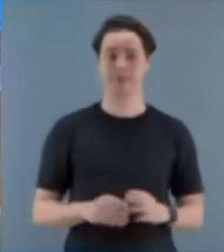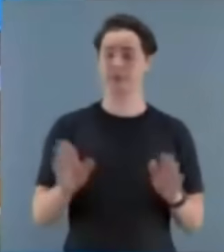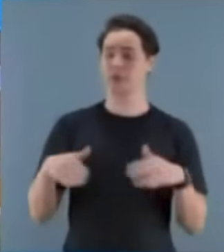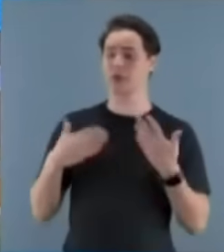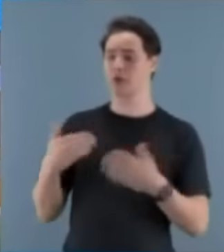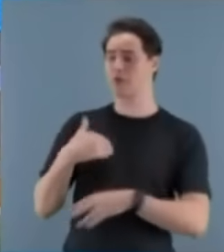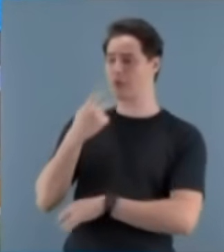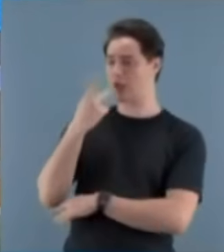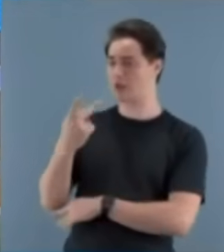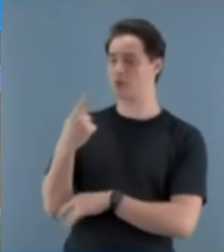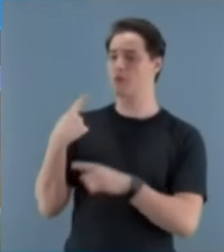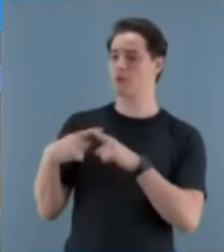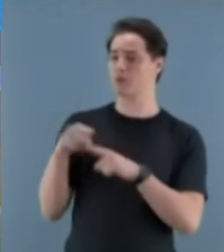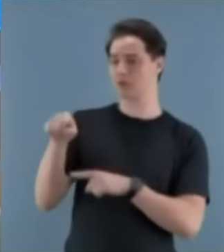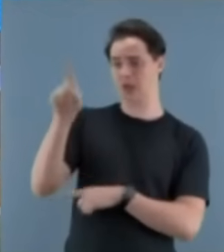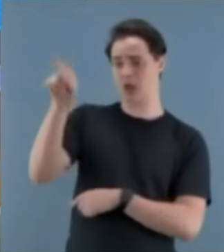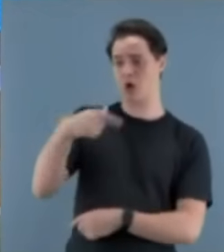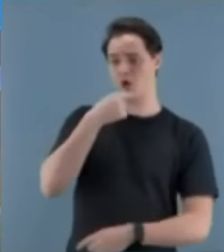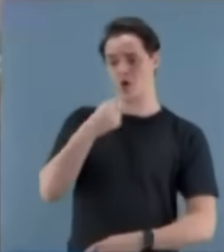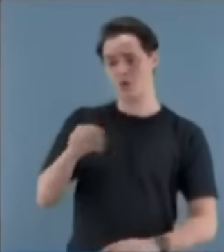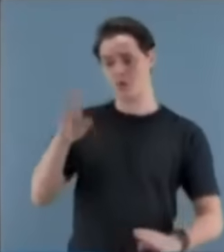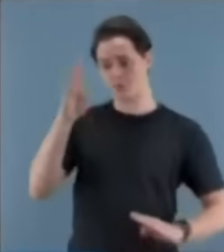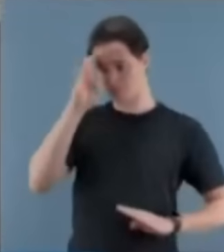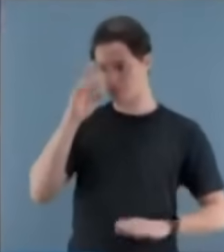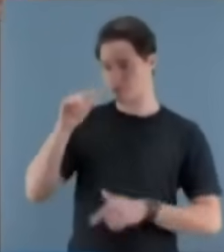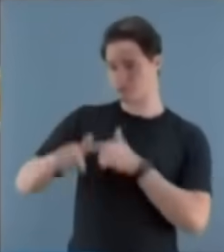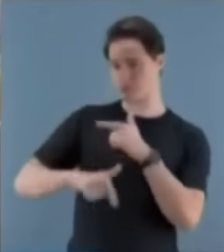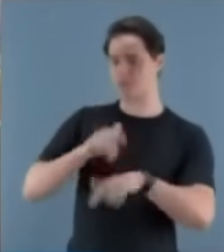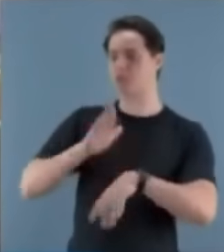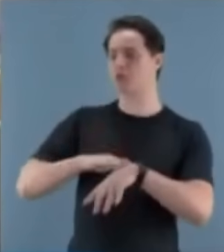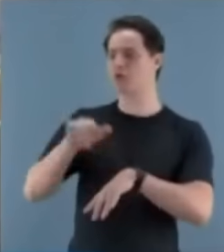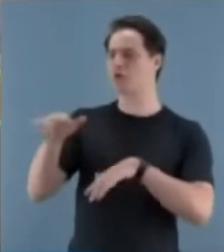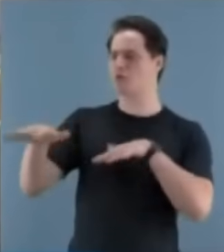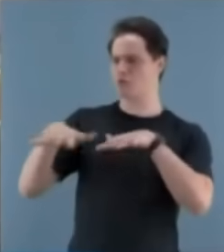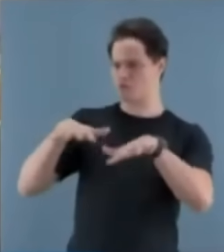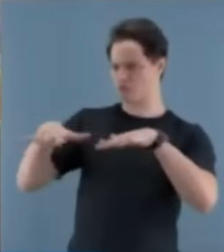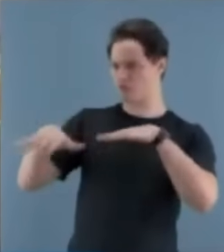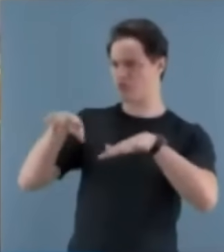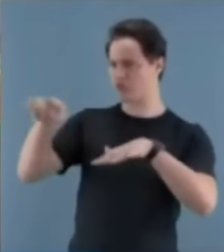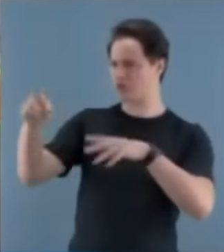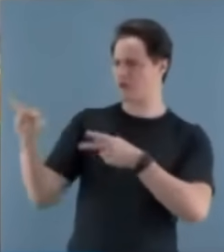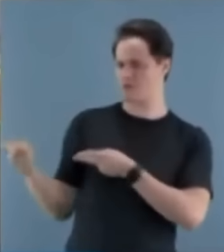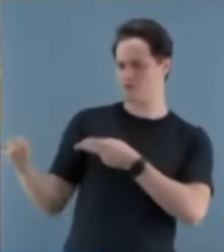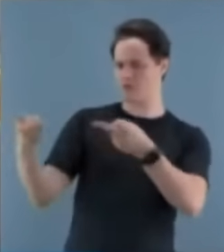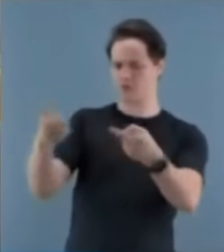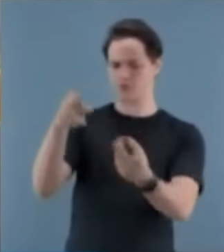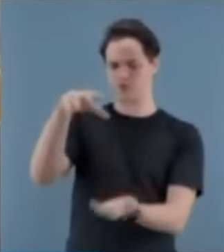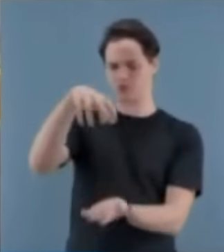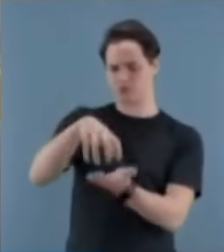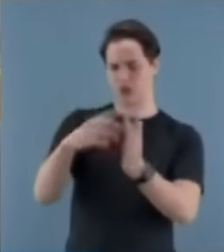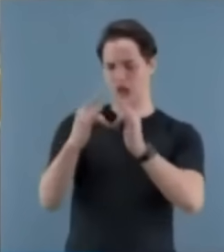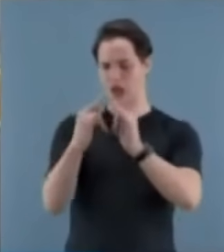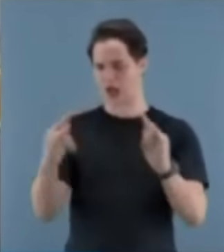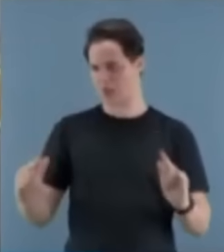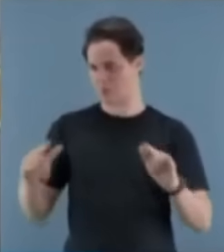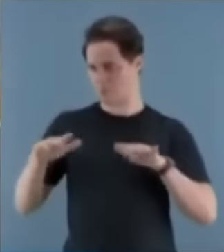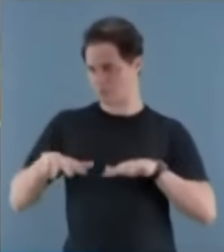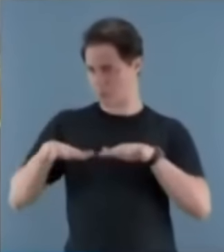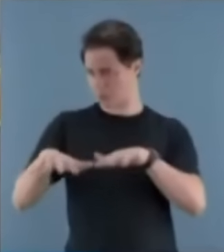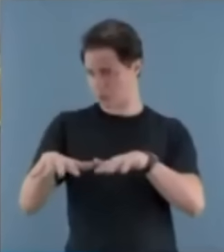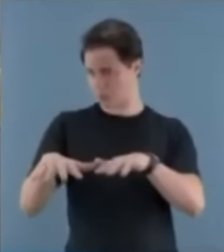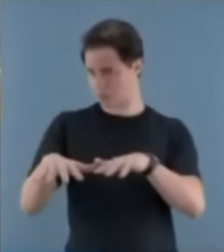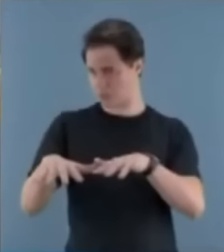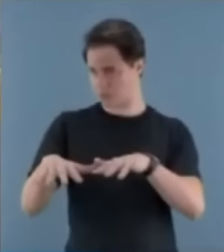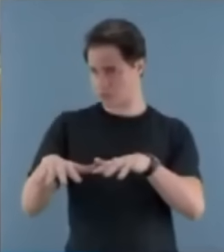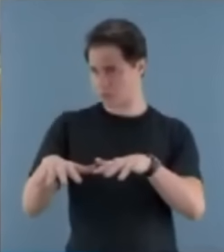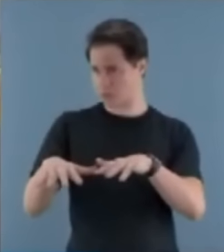falando isso porque o senhor é um militar da ativa. Quando o senhor esteve no movimento, o senhor visitou o acampamento? O senhor